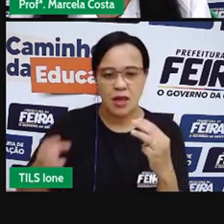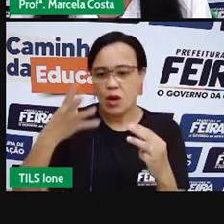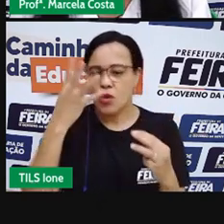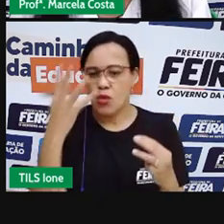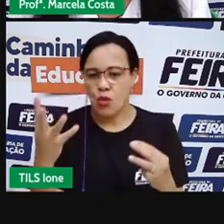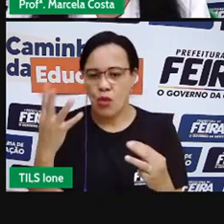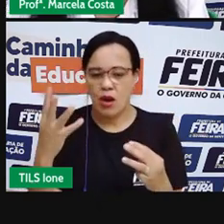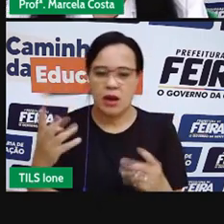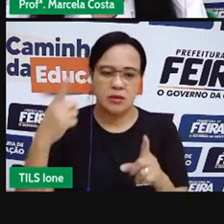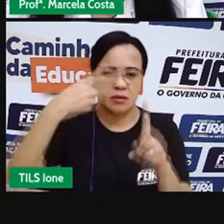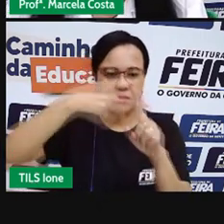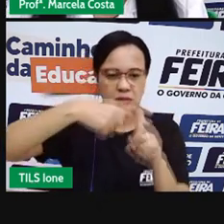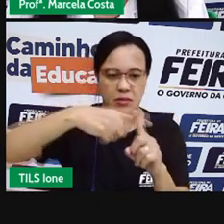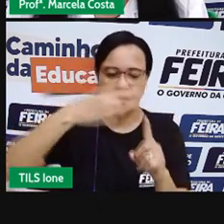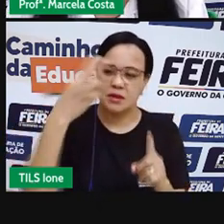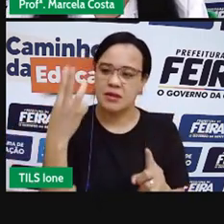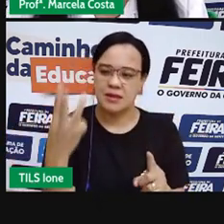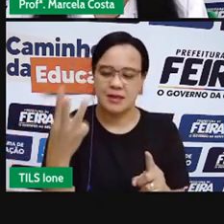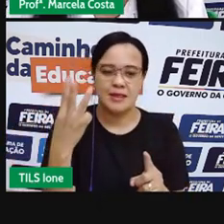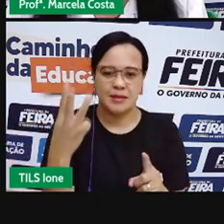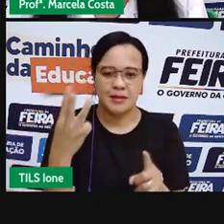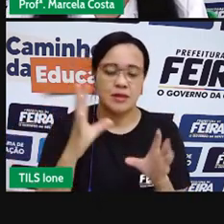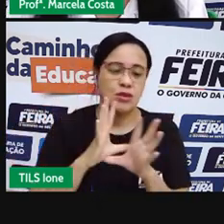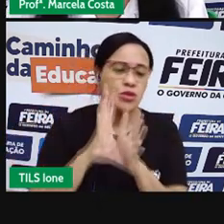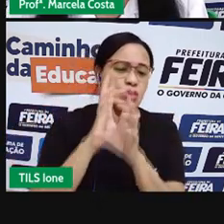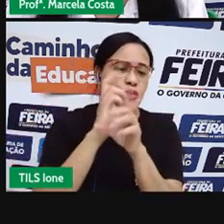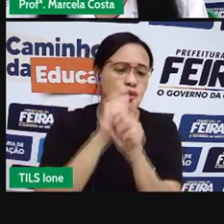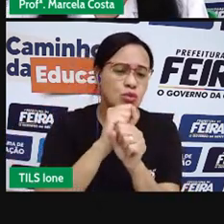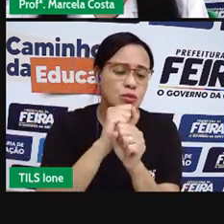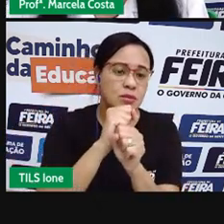Vamos contar tudo junto para ver quanto é que vai dar?